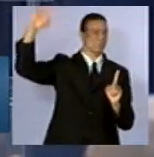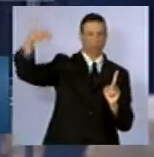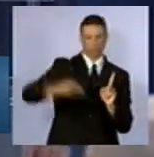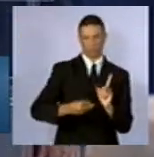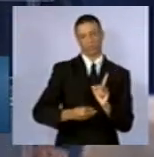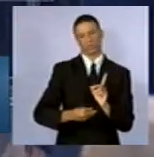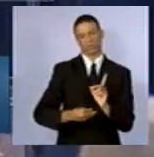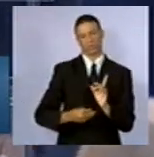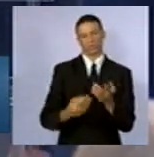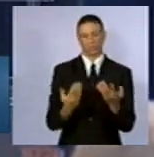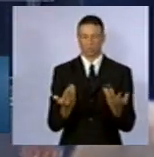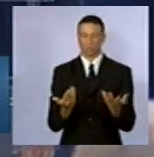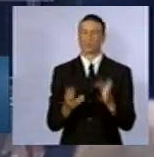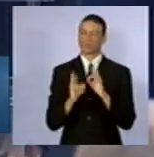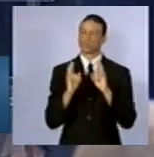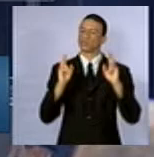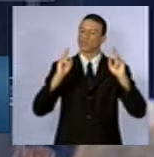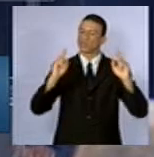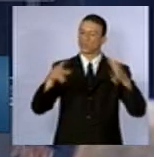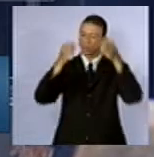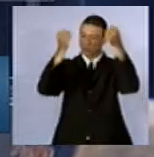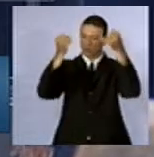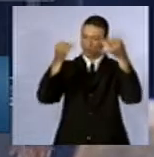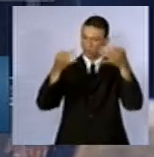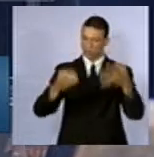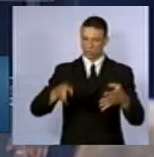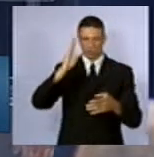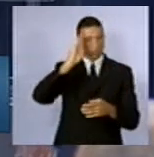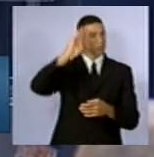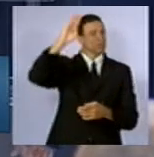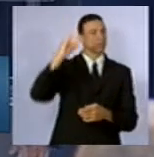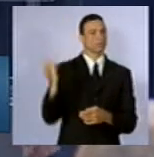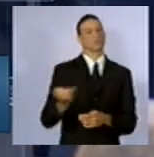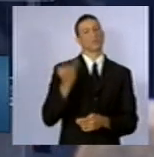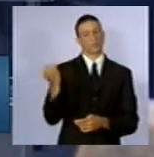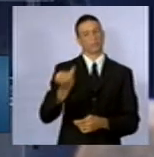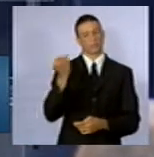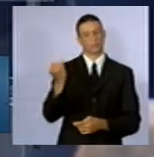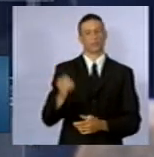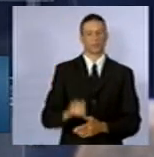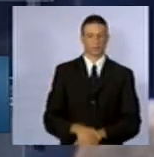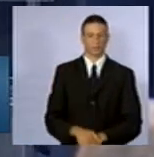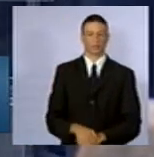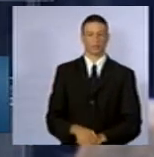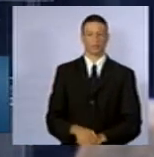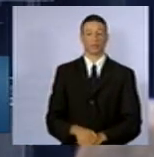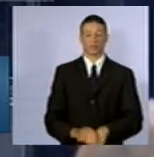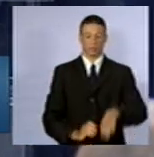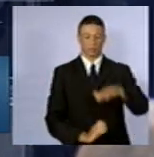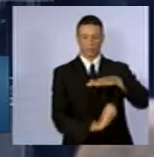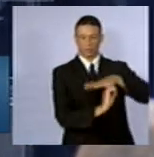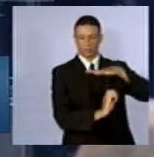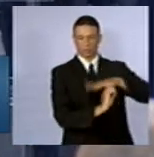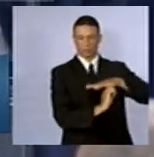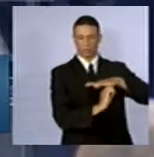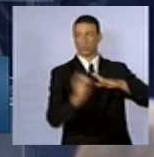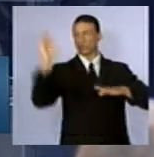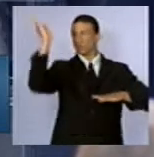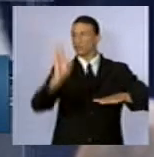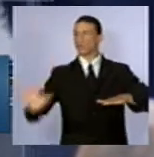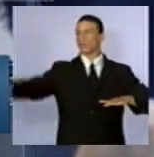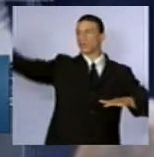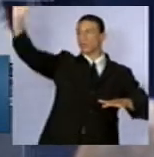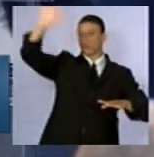diferença que eu acho também importante a gente ter em mente aqui bom o o operador Nacional do sistema